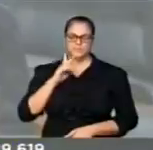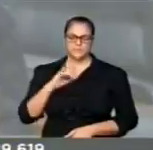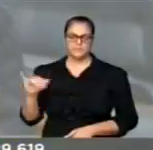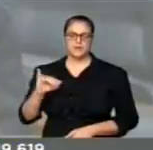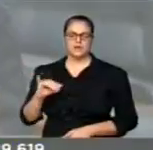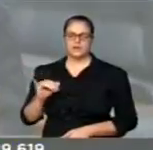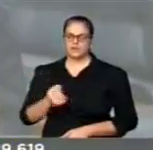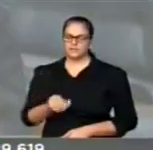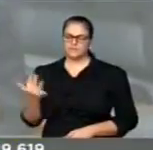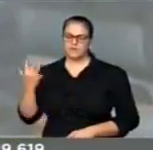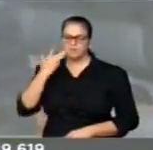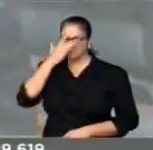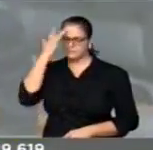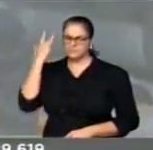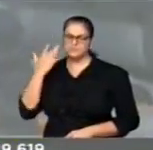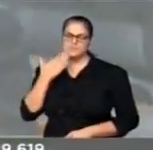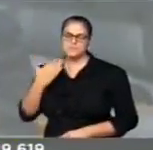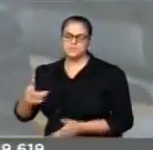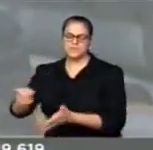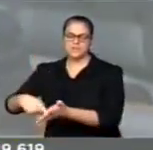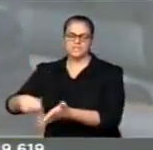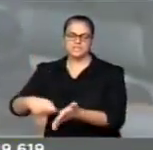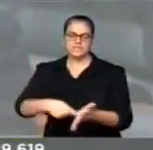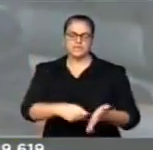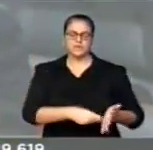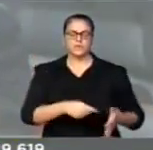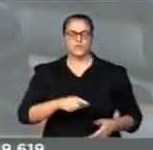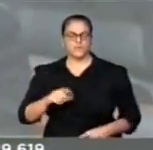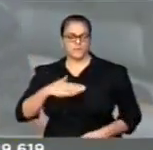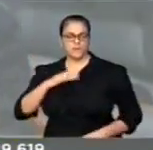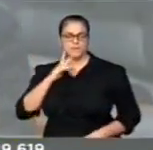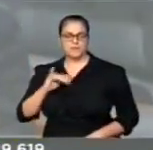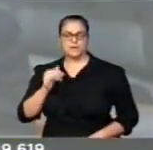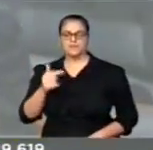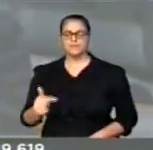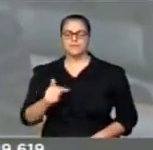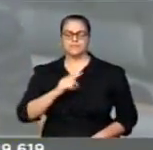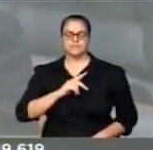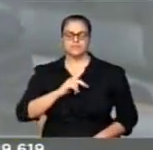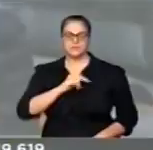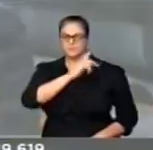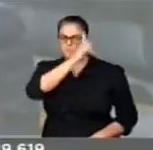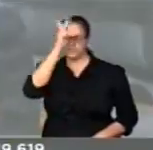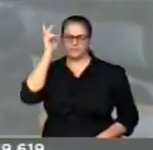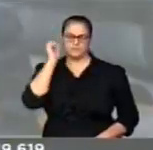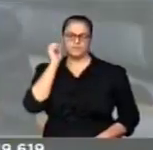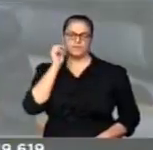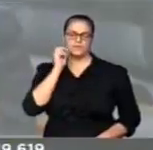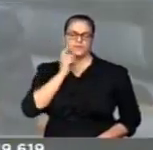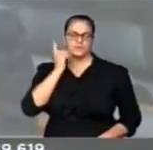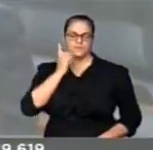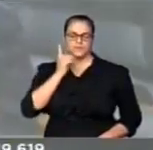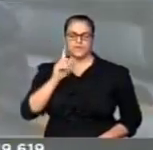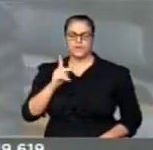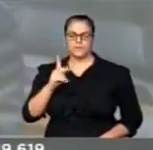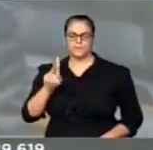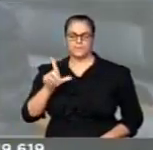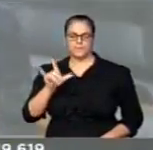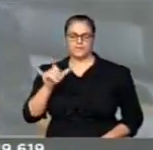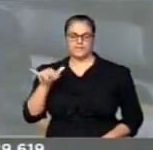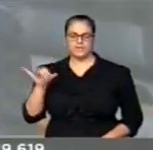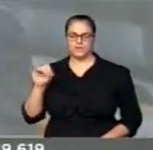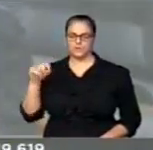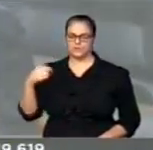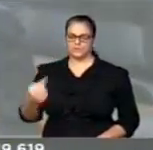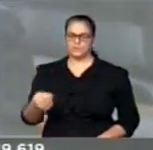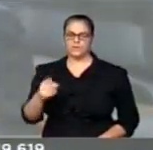as assinaturas. Meu pai foi vice-prefeito pelo MDB do saudoso Plínio Barbosa Martins, que foi deputado federal nessa casa, irmão